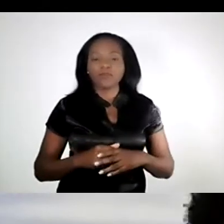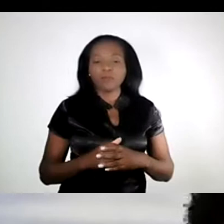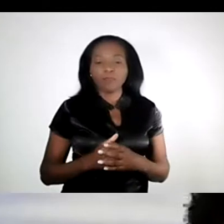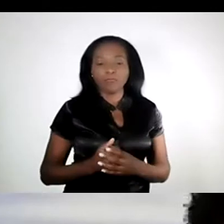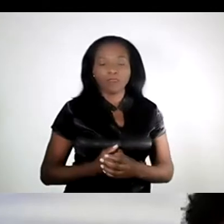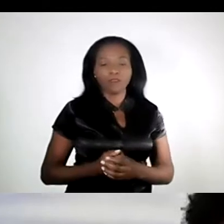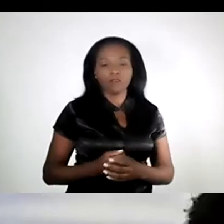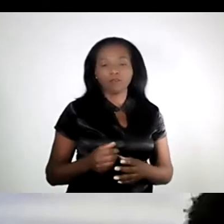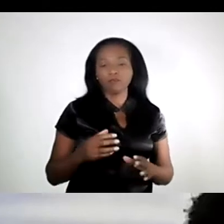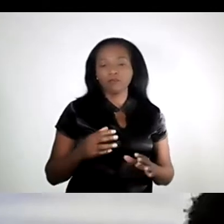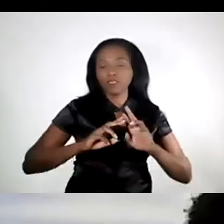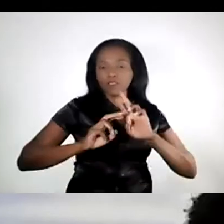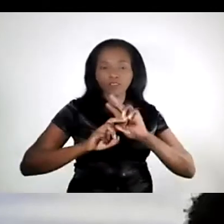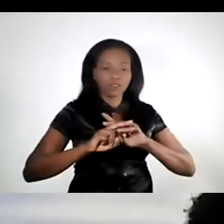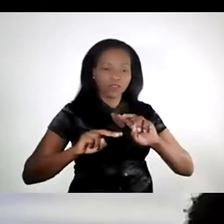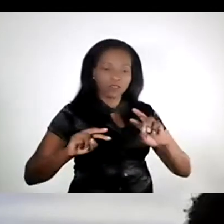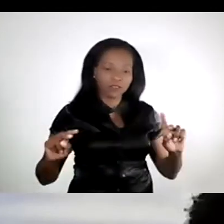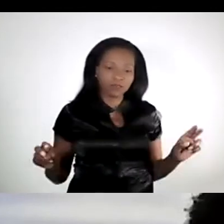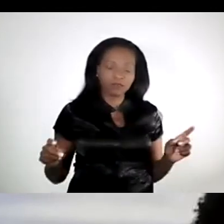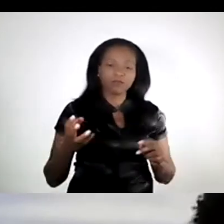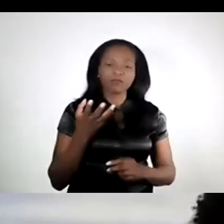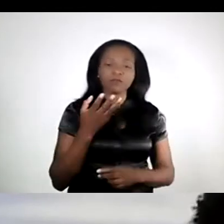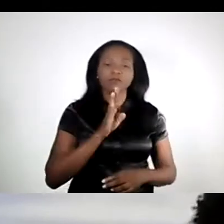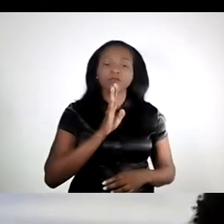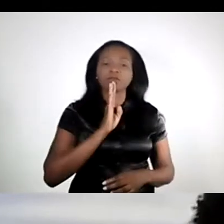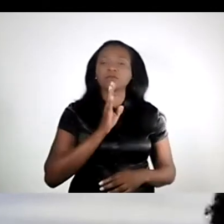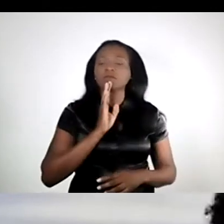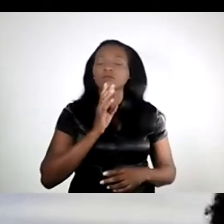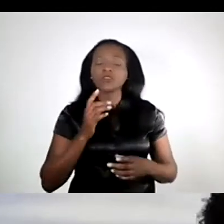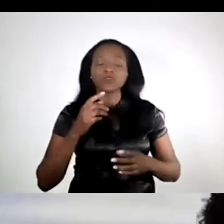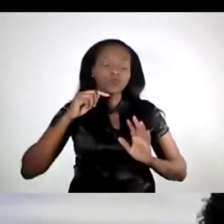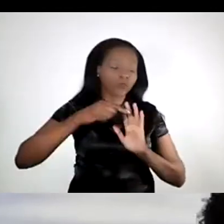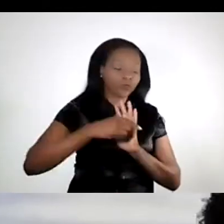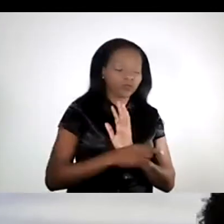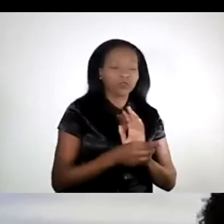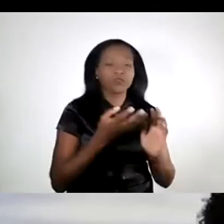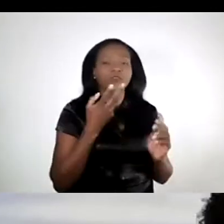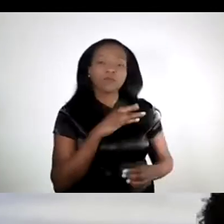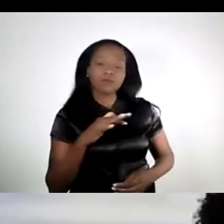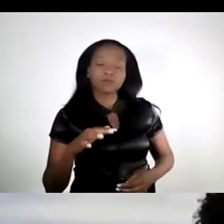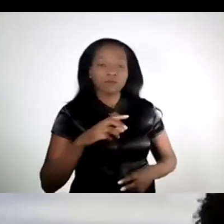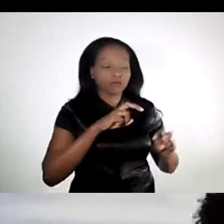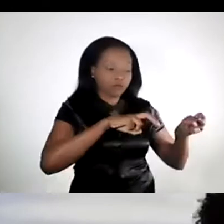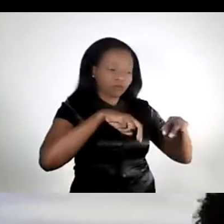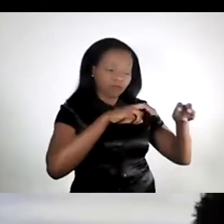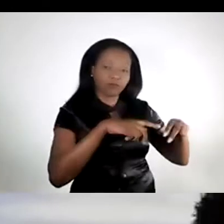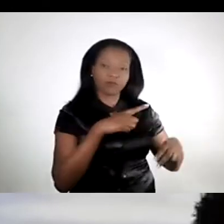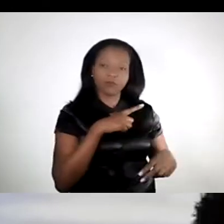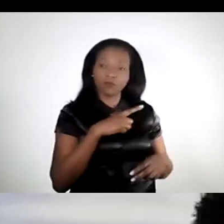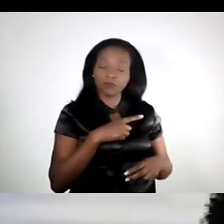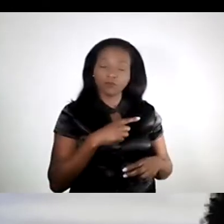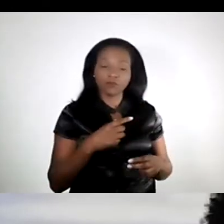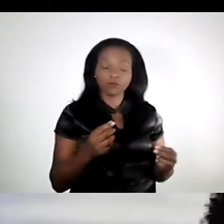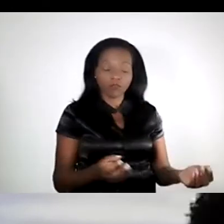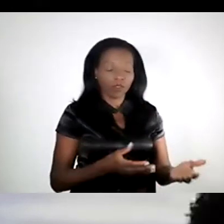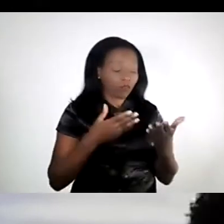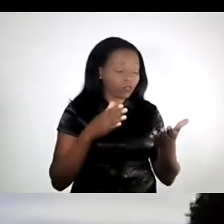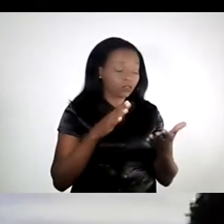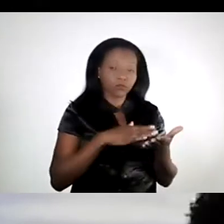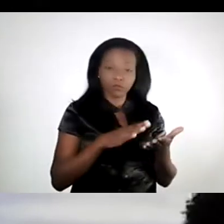toda a diversidade de conhecimento que as crianças da roça têm, quando o livro chegou, eu me lembro que o